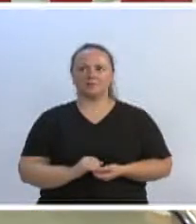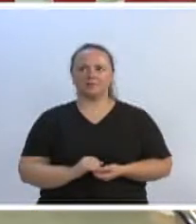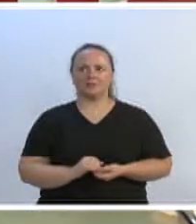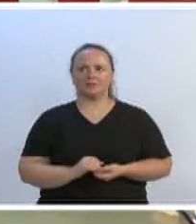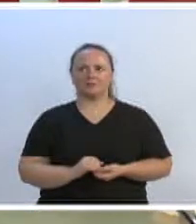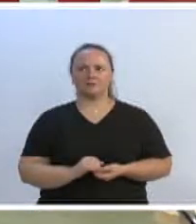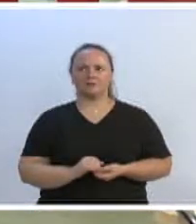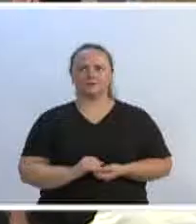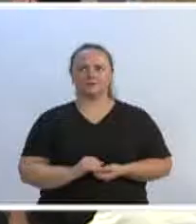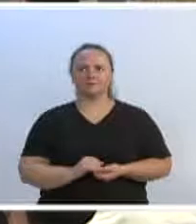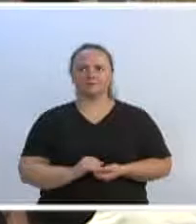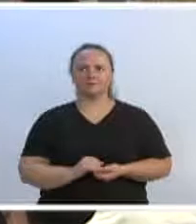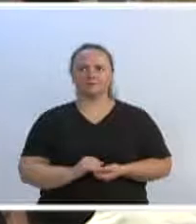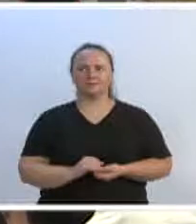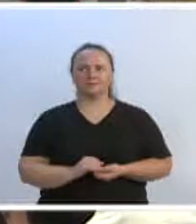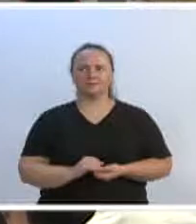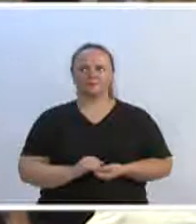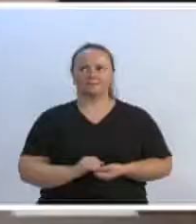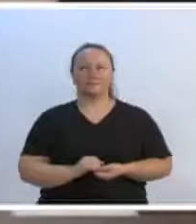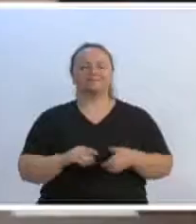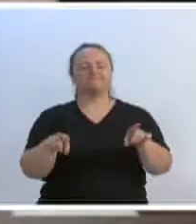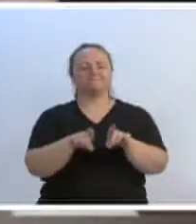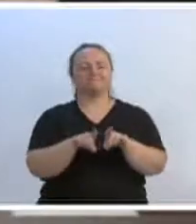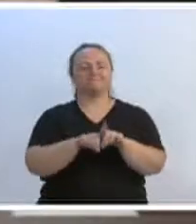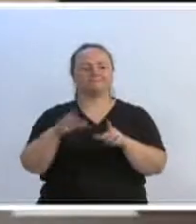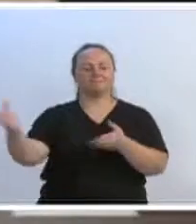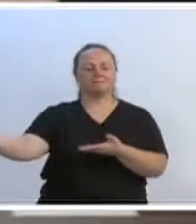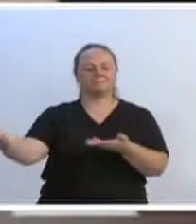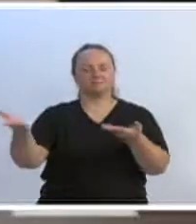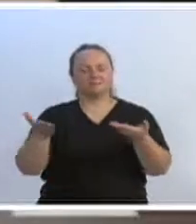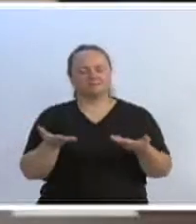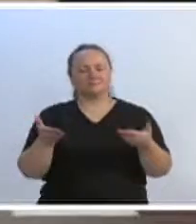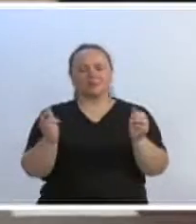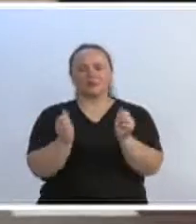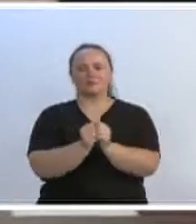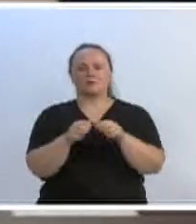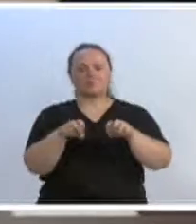Félix Tais, ex-prefeito da cidade de Blumenau.